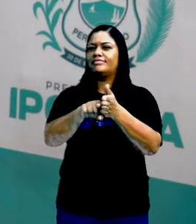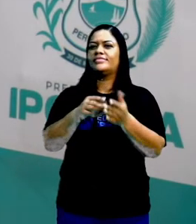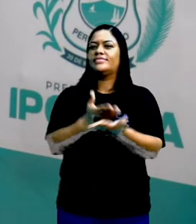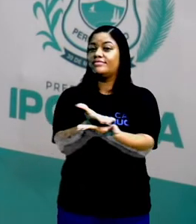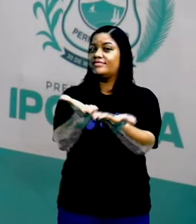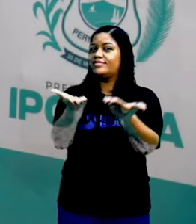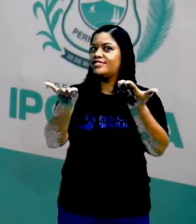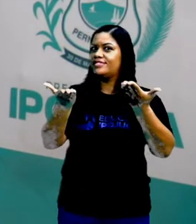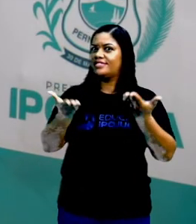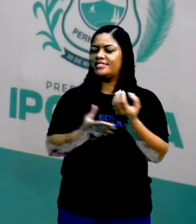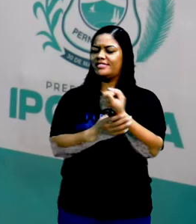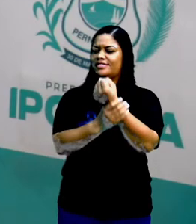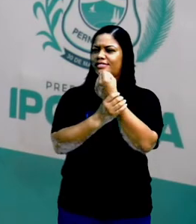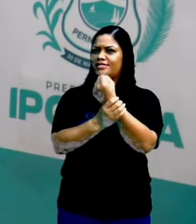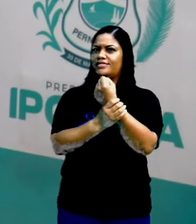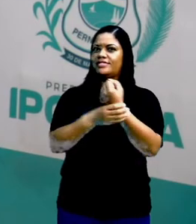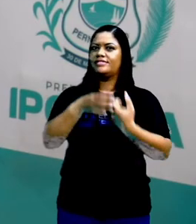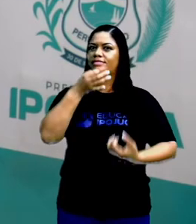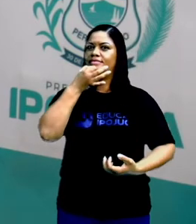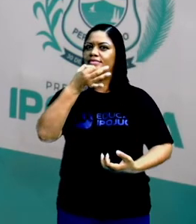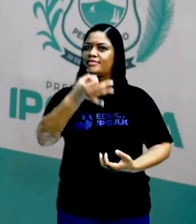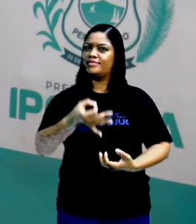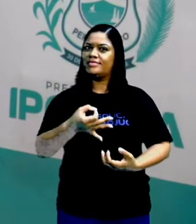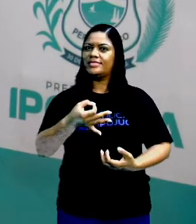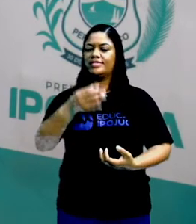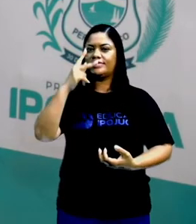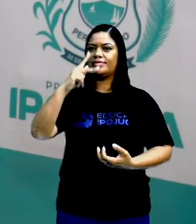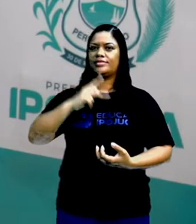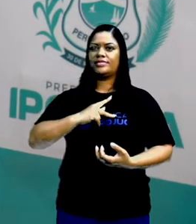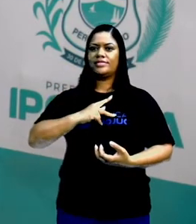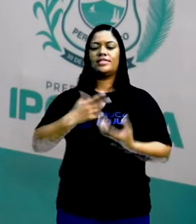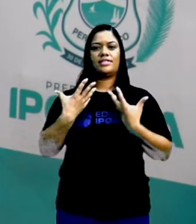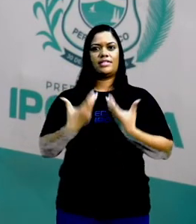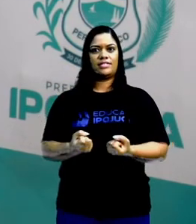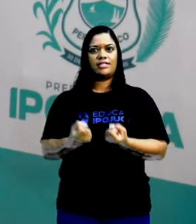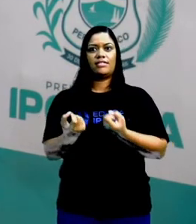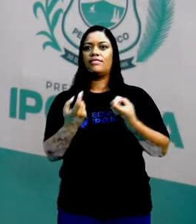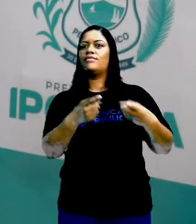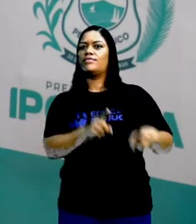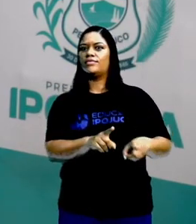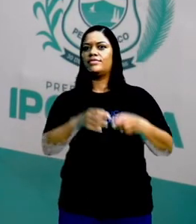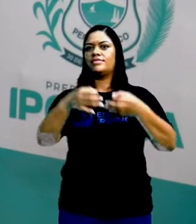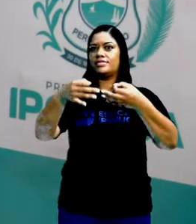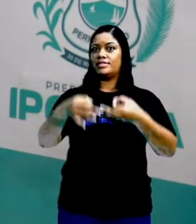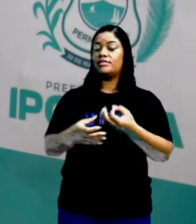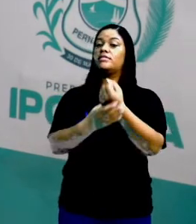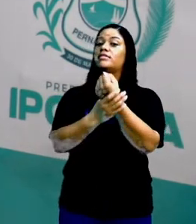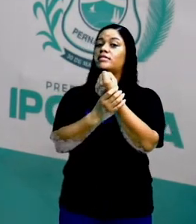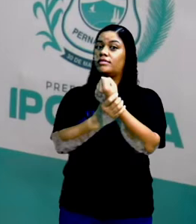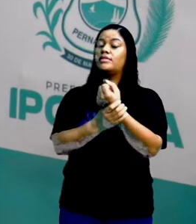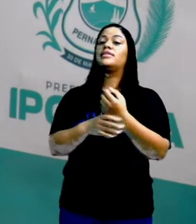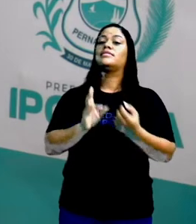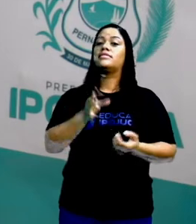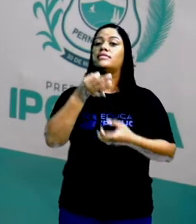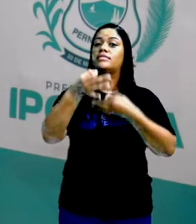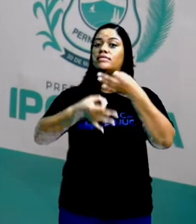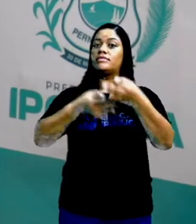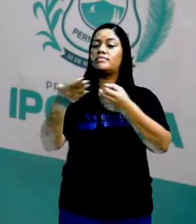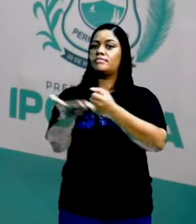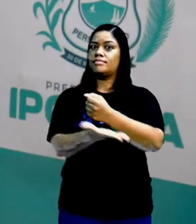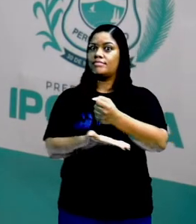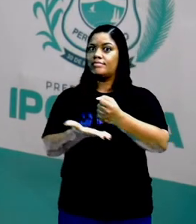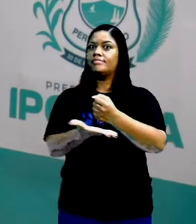você defende o seu ponto de vista, se você se coloca a favor ou contra, tá? Com argumentos sempre sólidos,